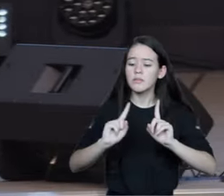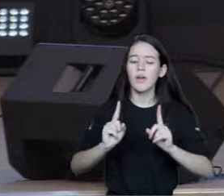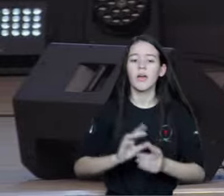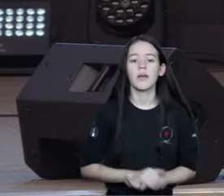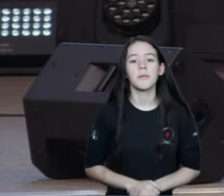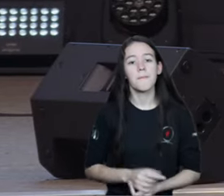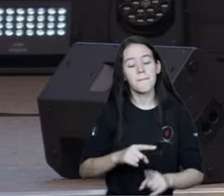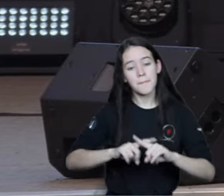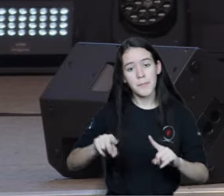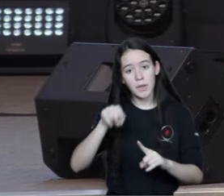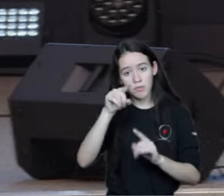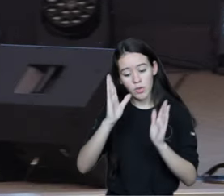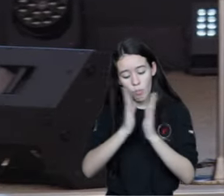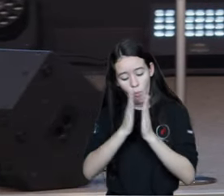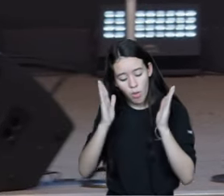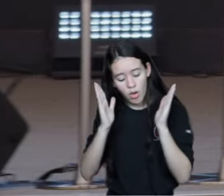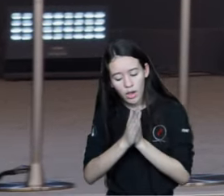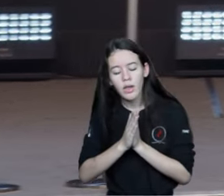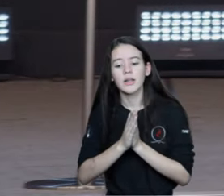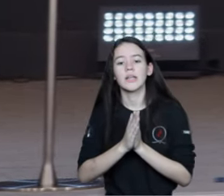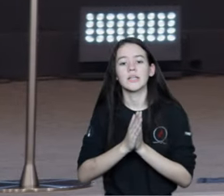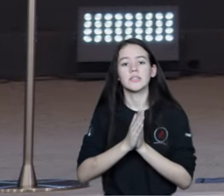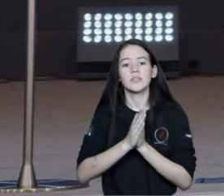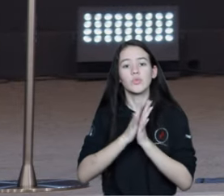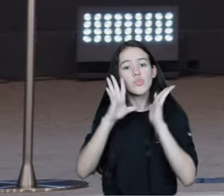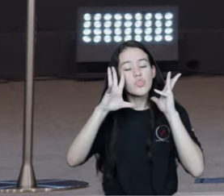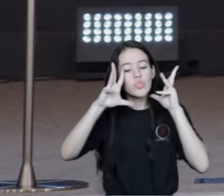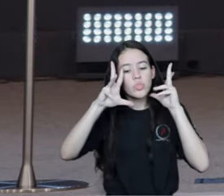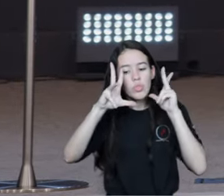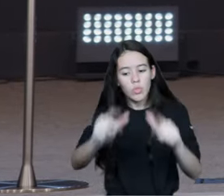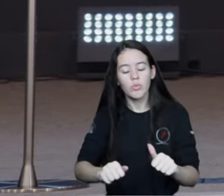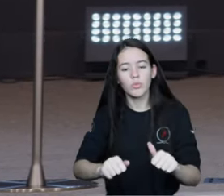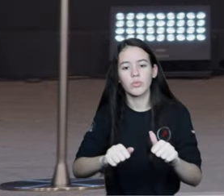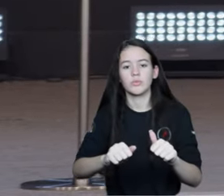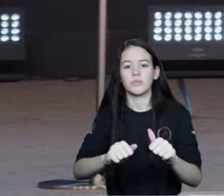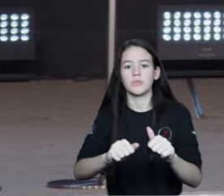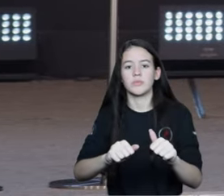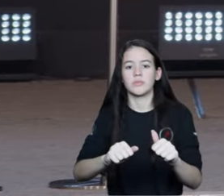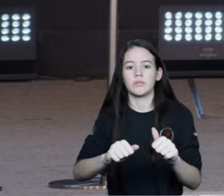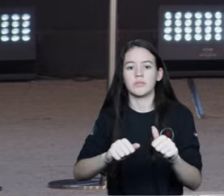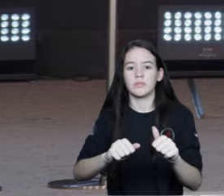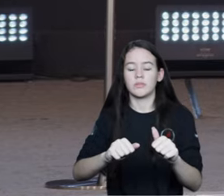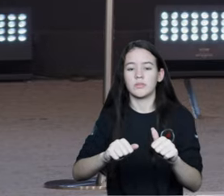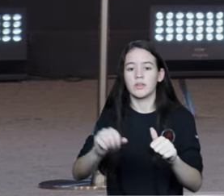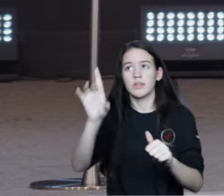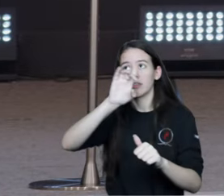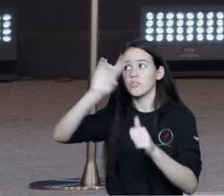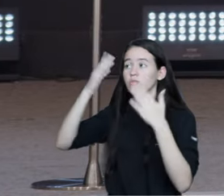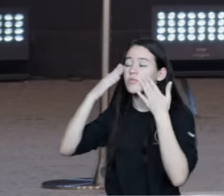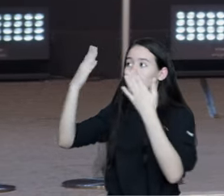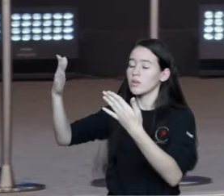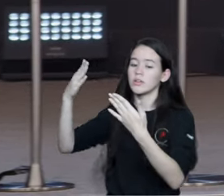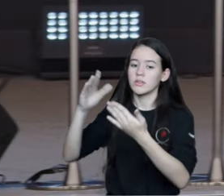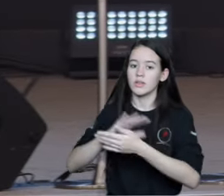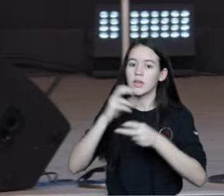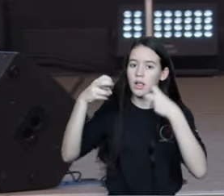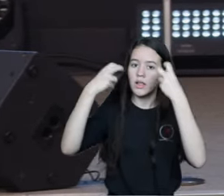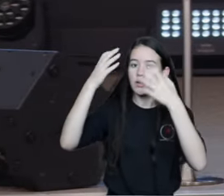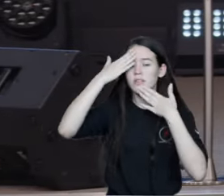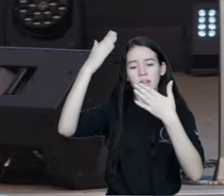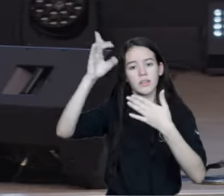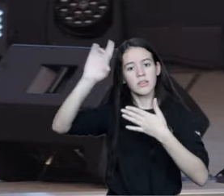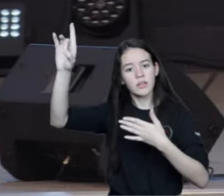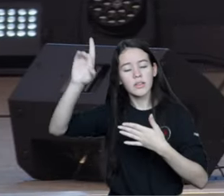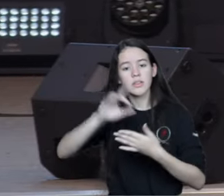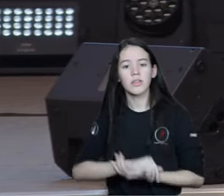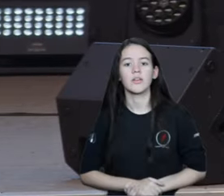coisa alguma antes as vossas petições sejam em tudo conhecida diante de Deus pela oração e super com ação